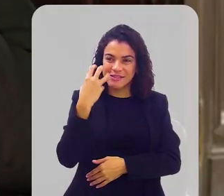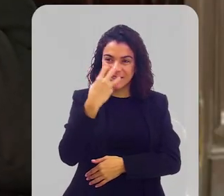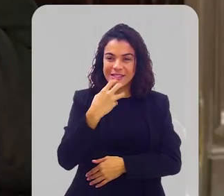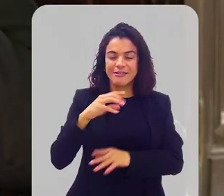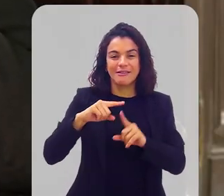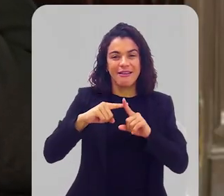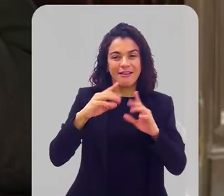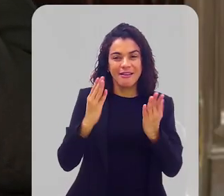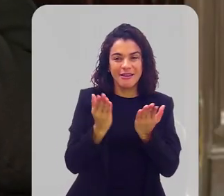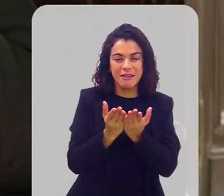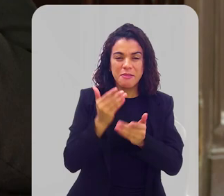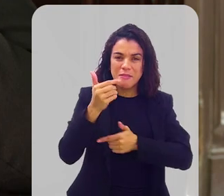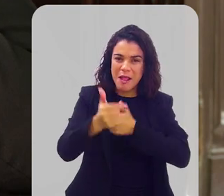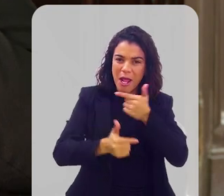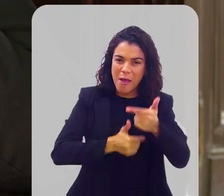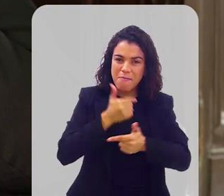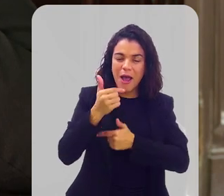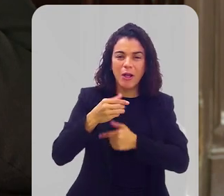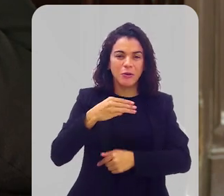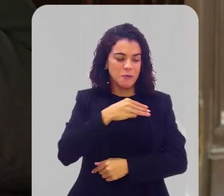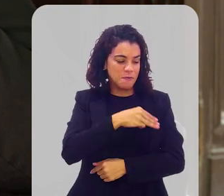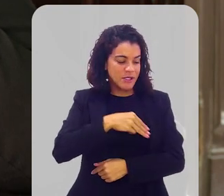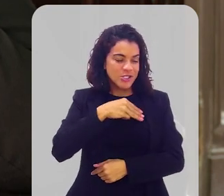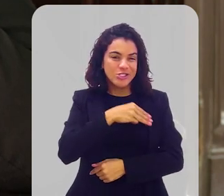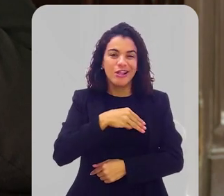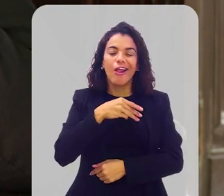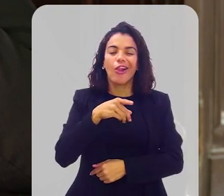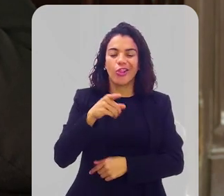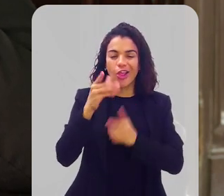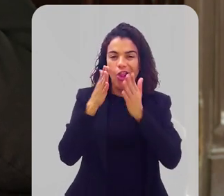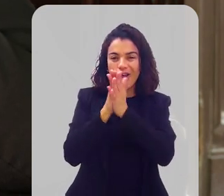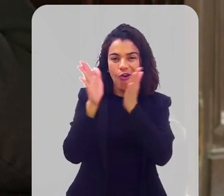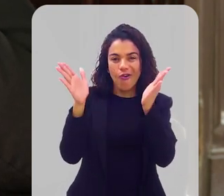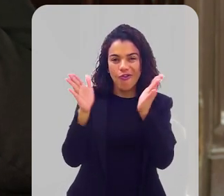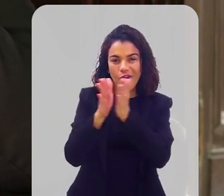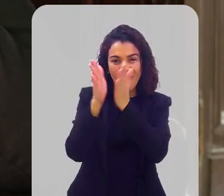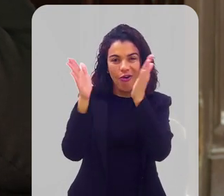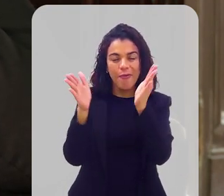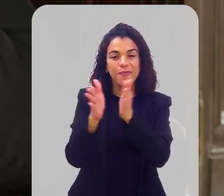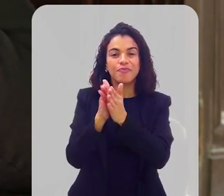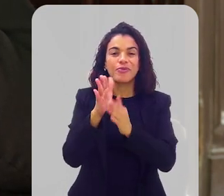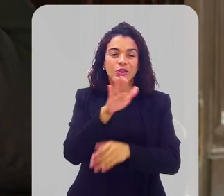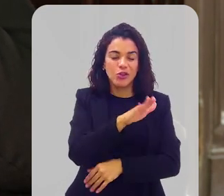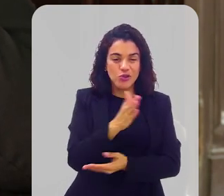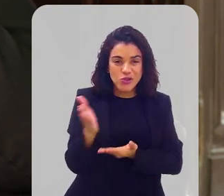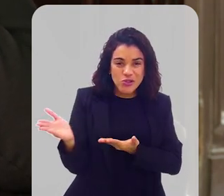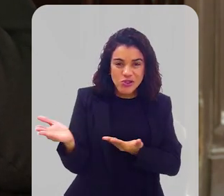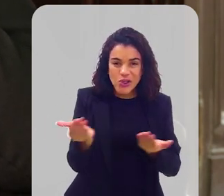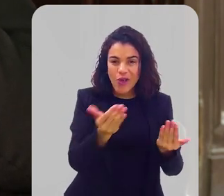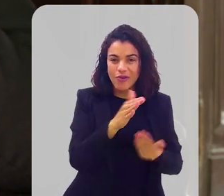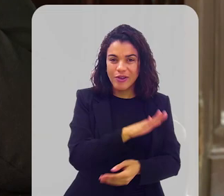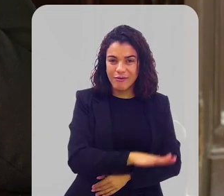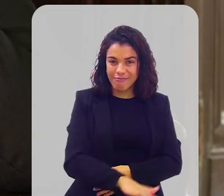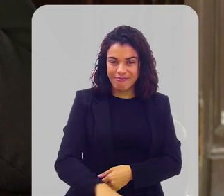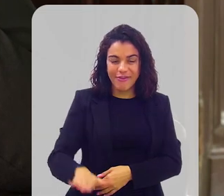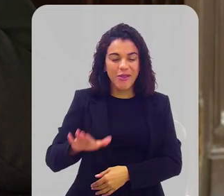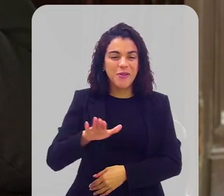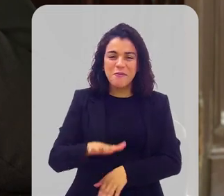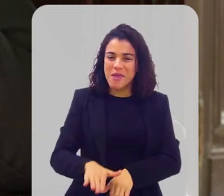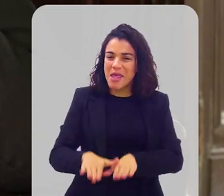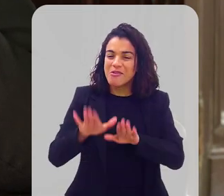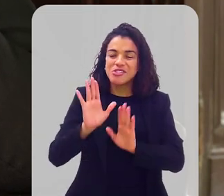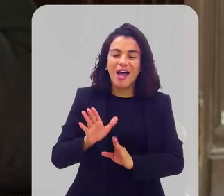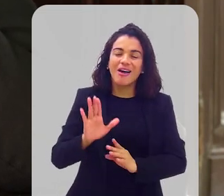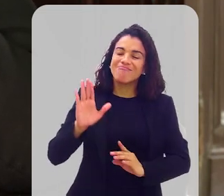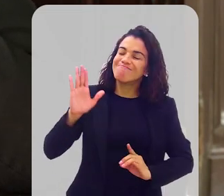igreja. Trabalho nos ministérios de louvor, trabalhei no departamento dos jovens, nas crianças. E desde pequeno eu já adoro ao Senhor.